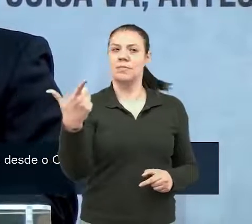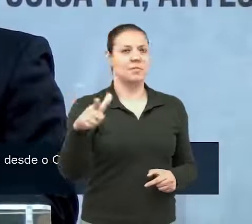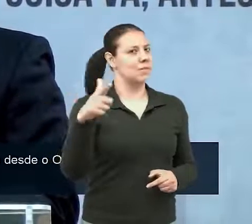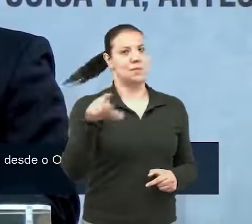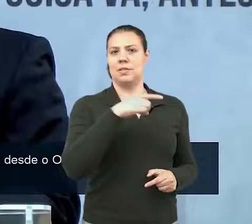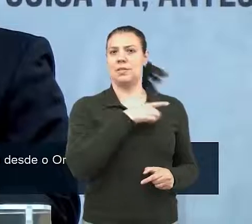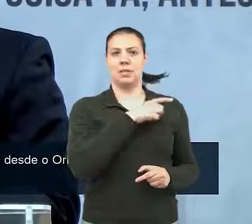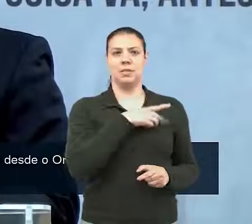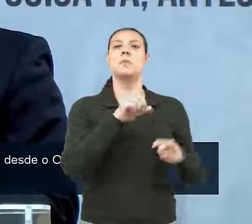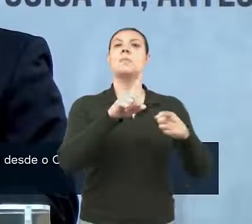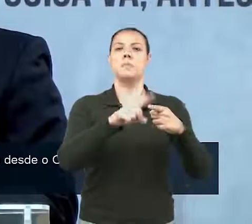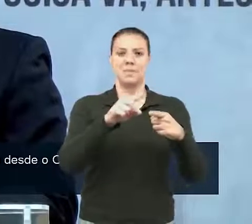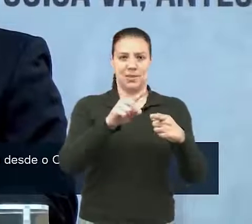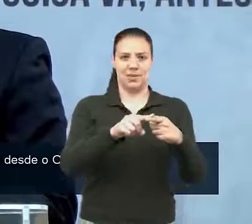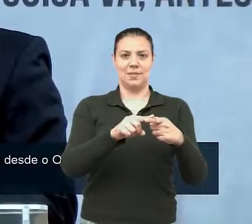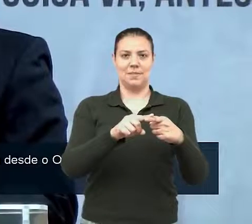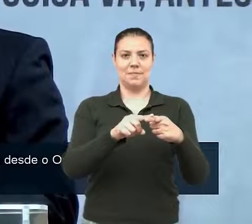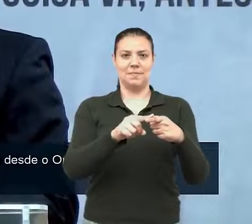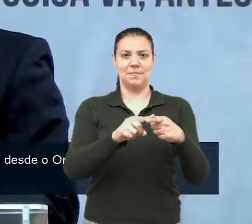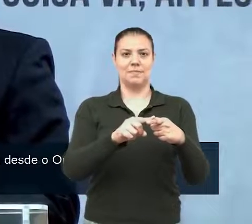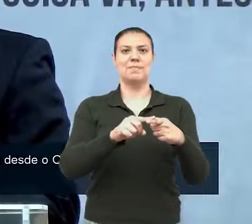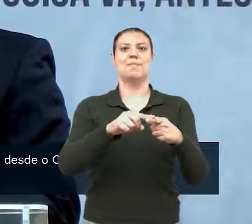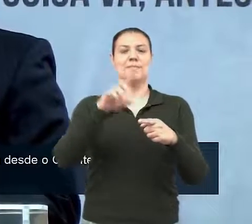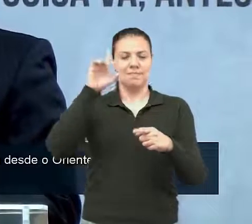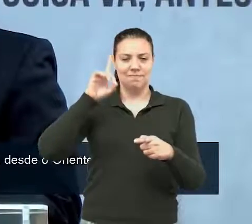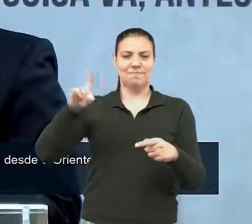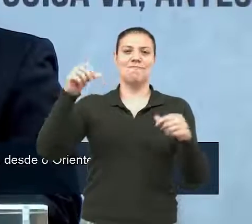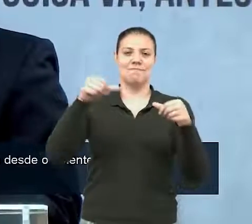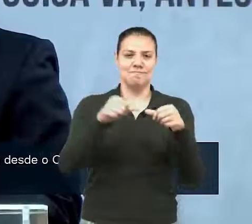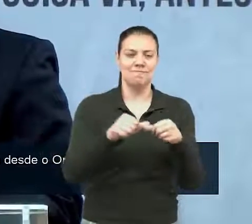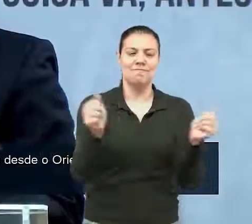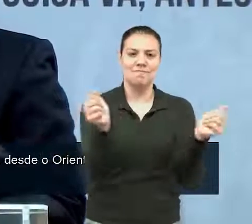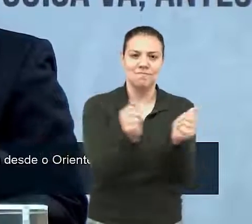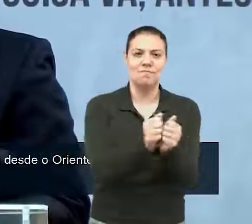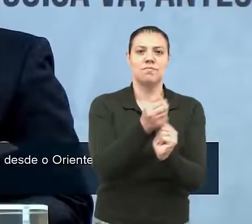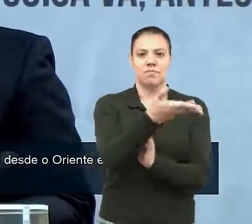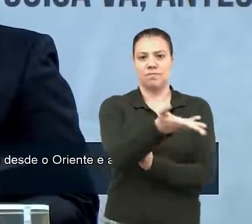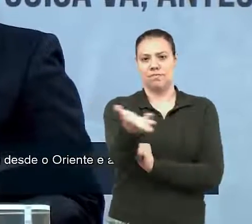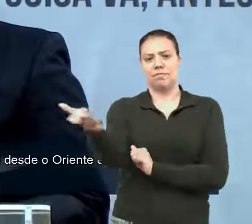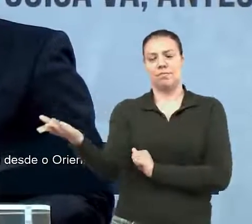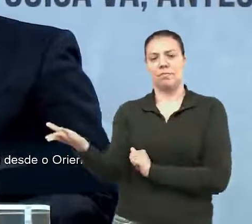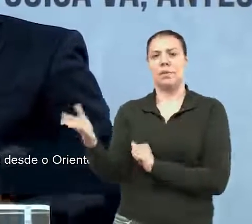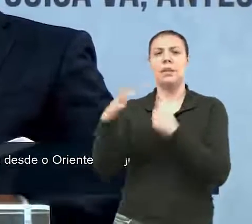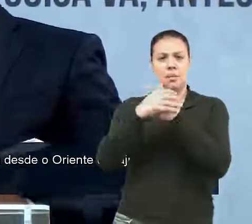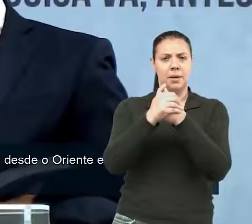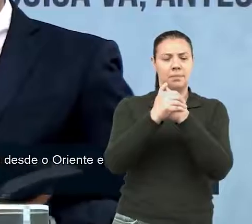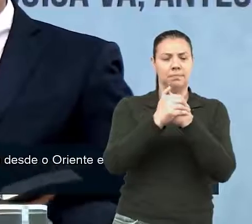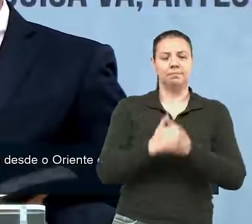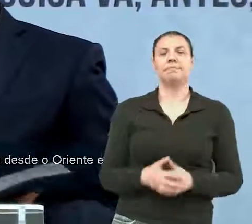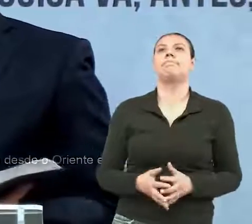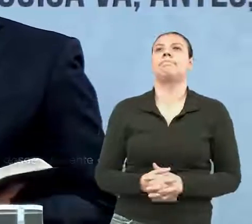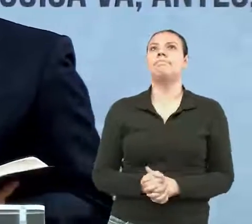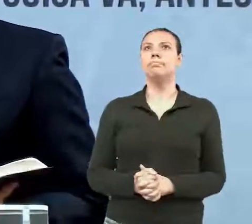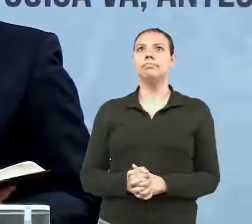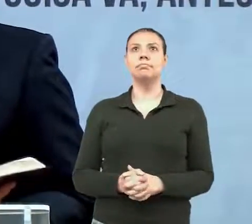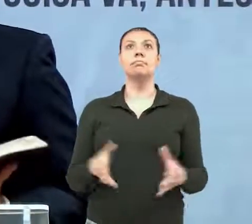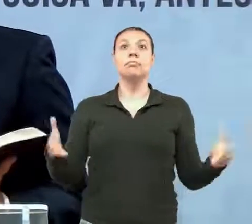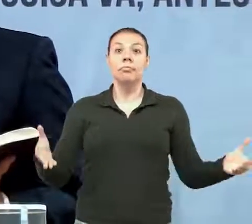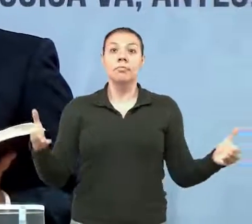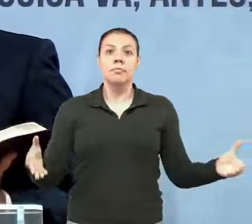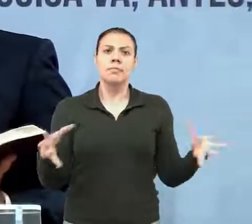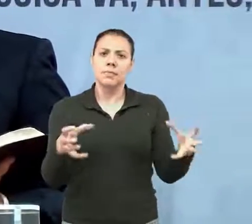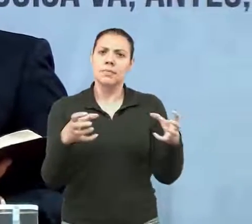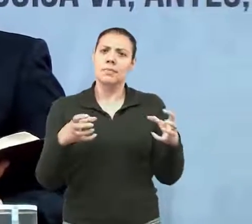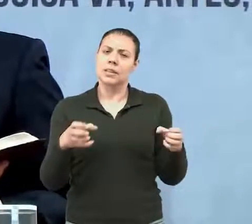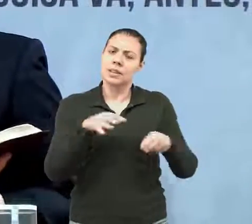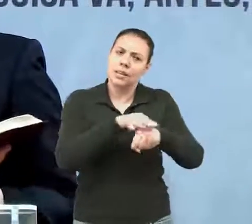medo, pois, porque eu sou contigo. Amém. Eu quero pensar com você hoje sobre o